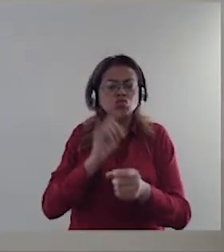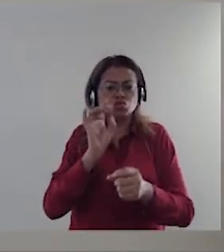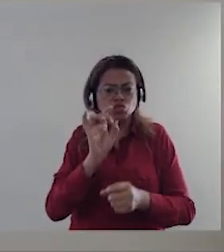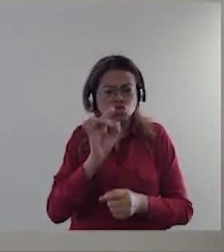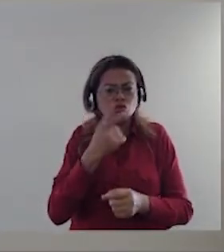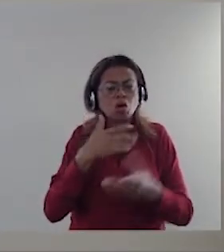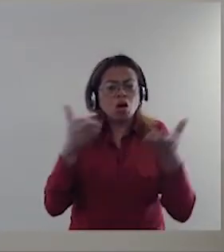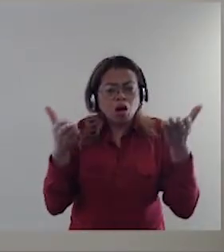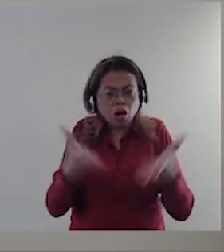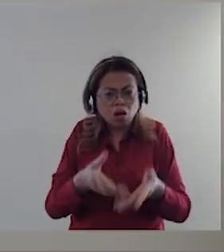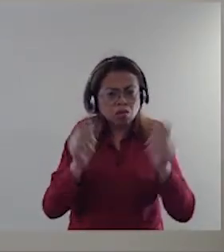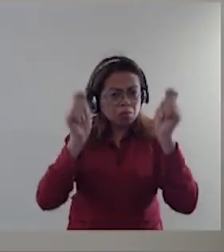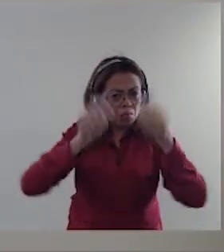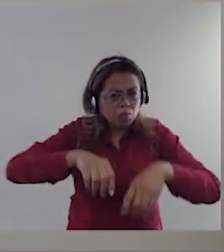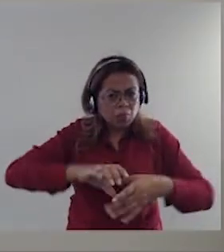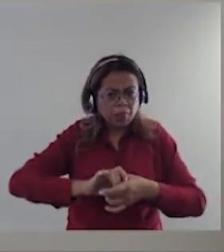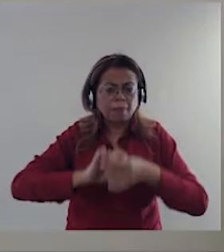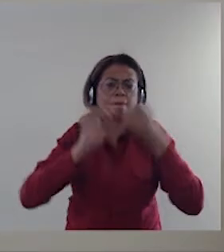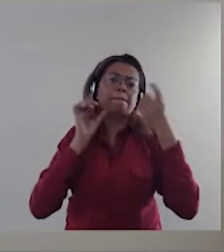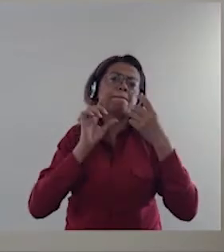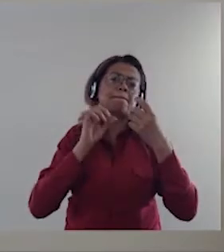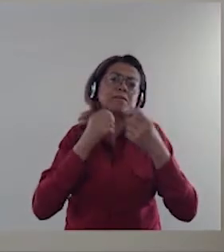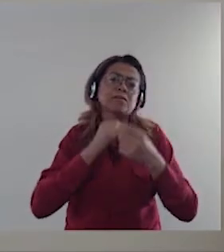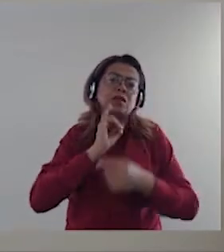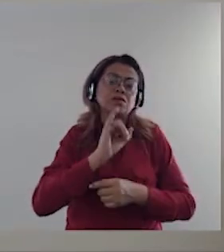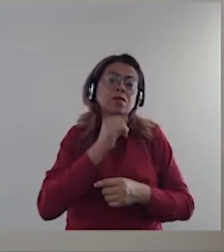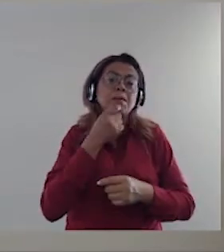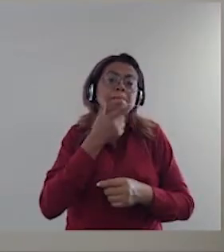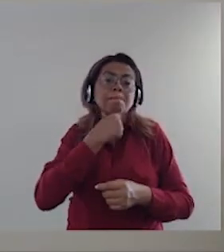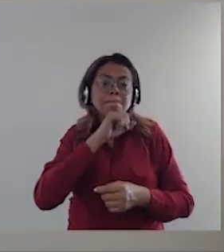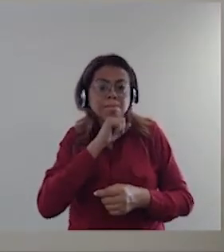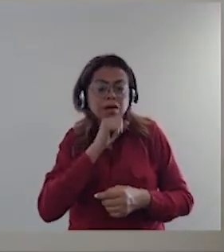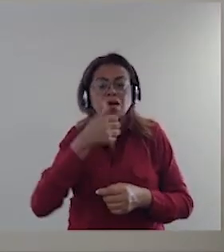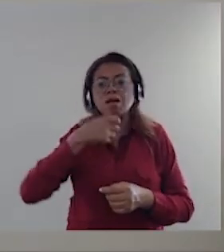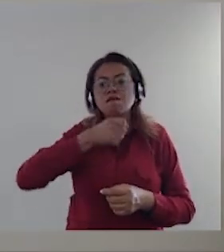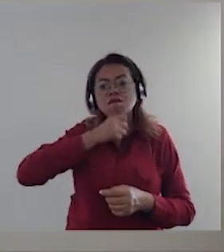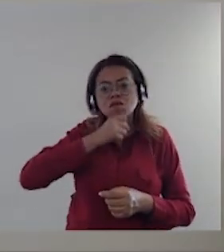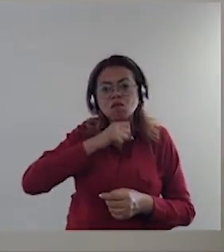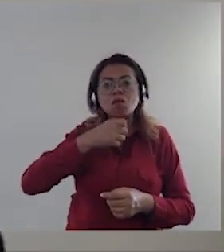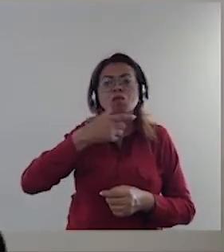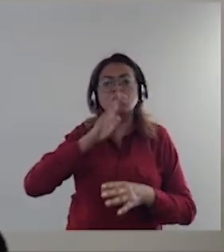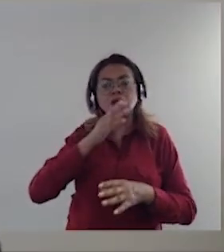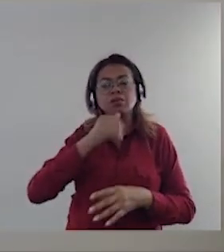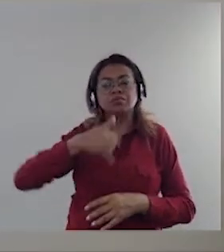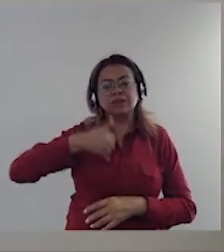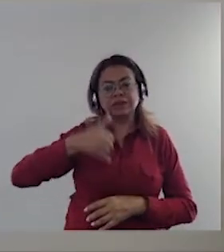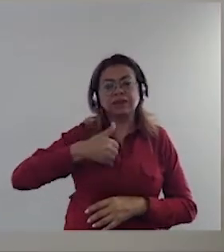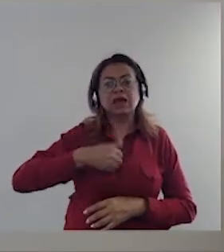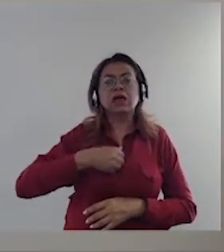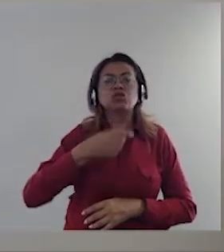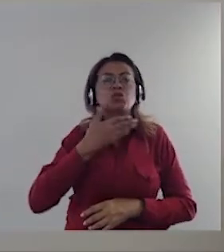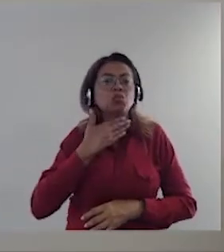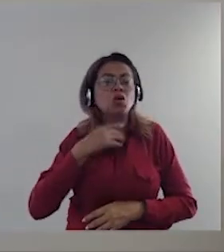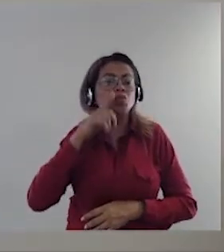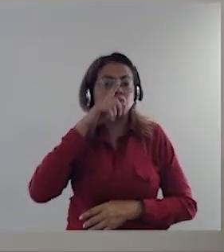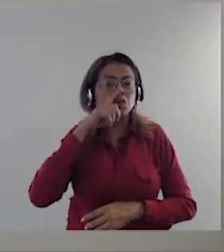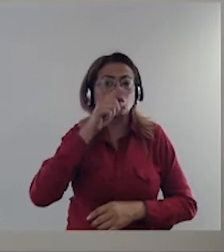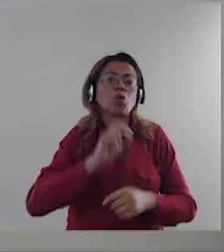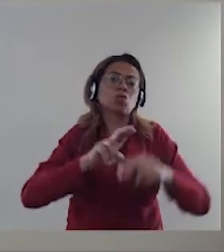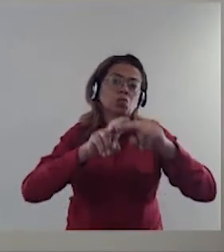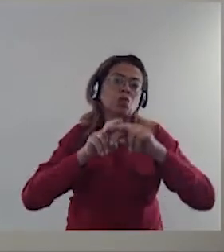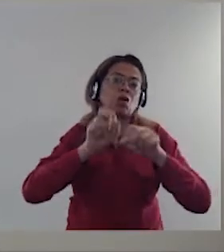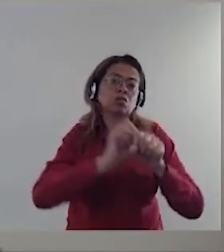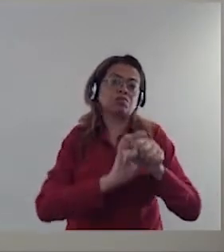pessoa? E essa é uma reflexão que acho que a gente deve realmente levar adiante nos próximos momentos, e principalmente no